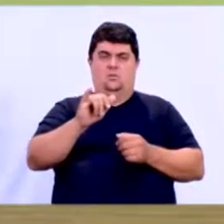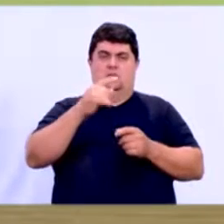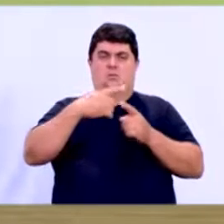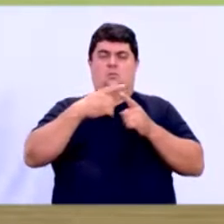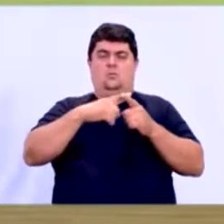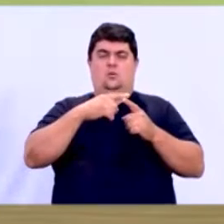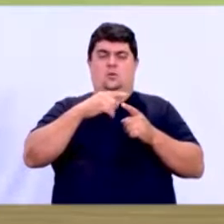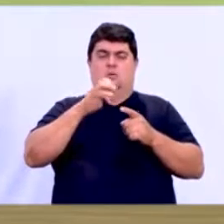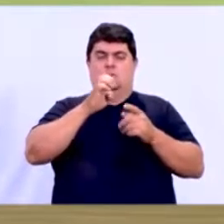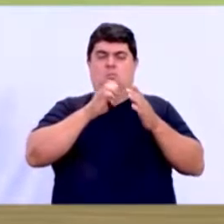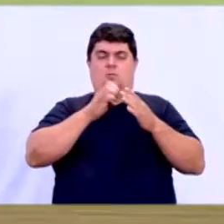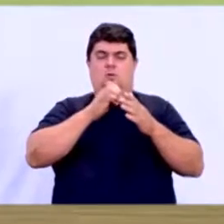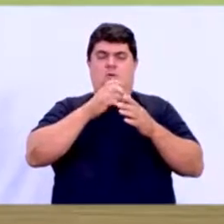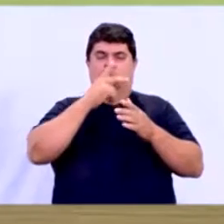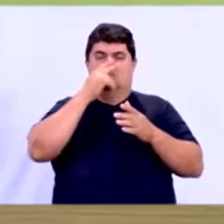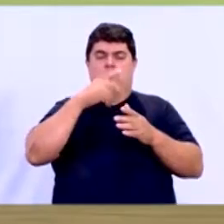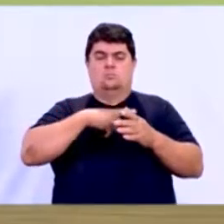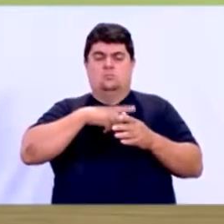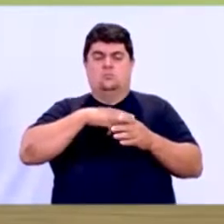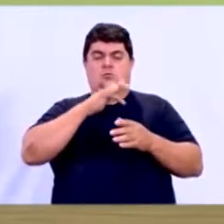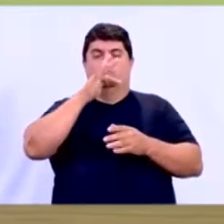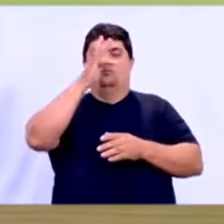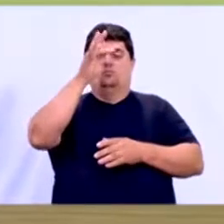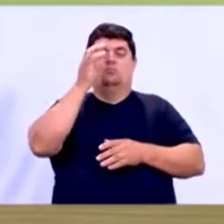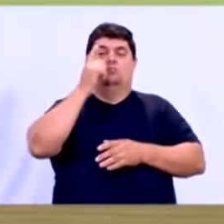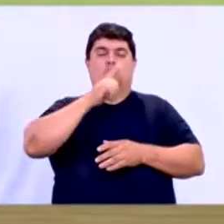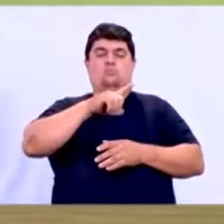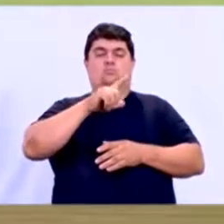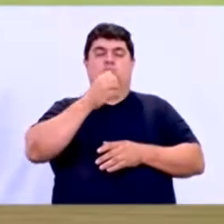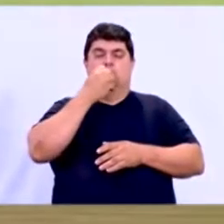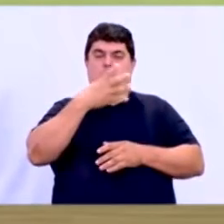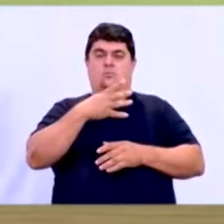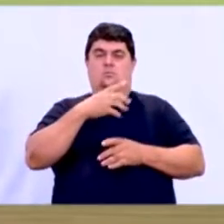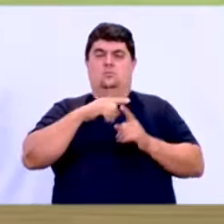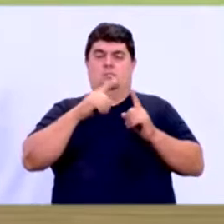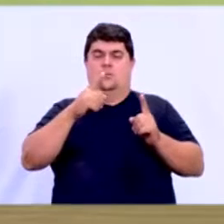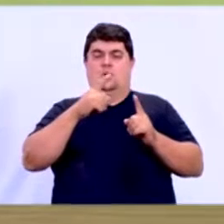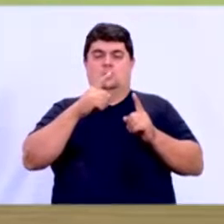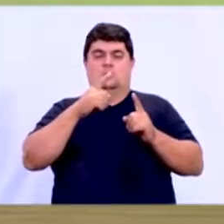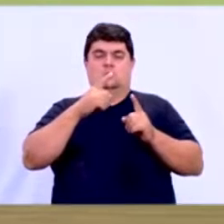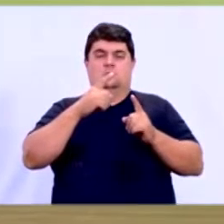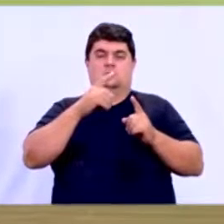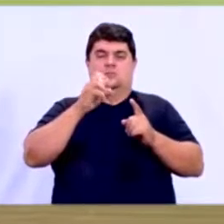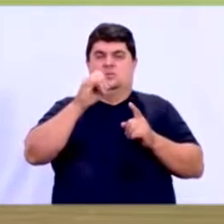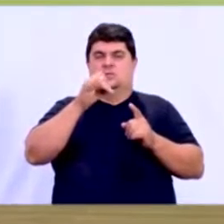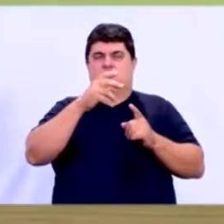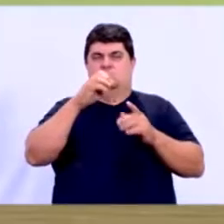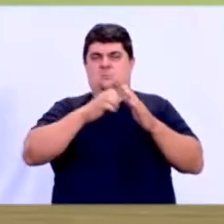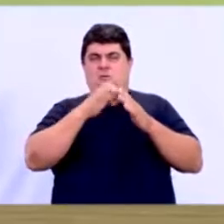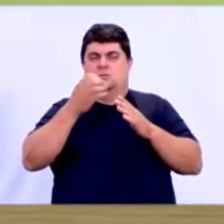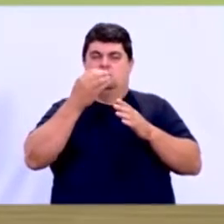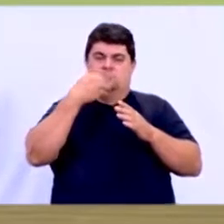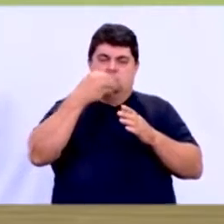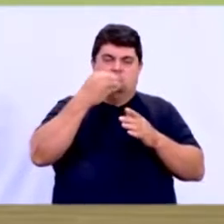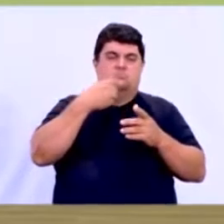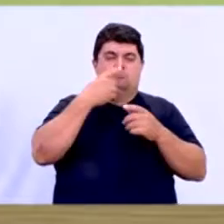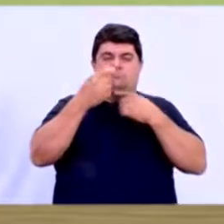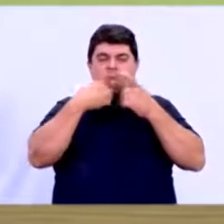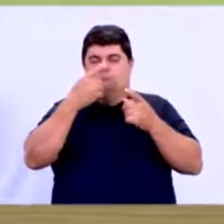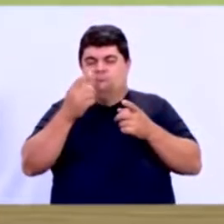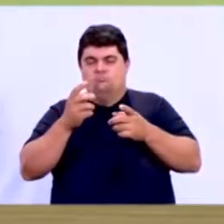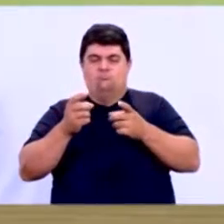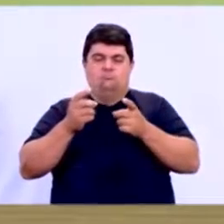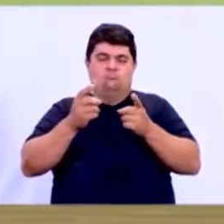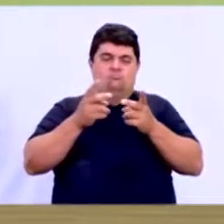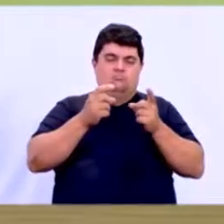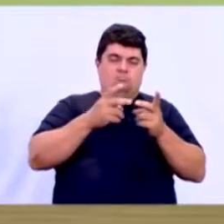não. E muitas vezes a sua ideia é boa, mas não existe mercado para aquele produto naquele momento ou na sua região. E o plano de